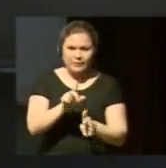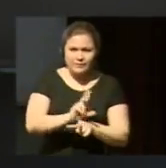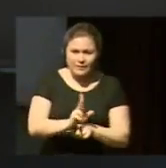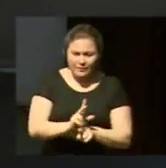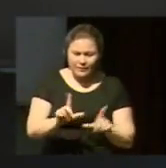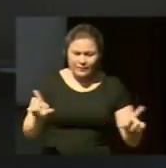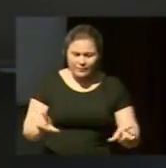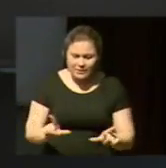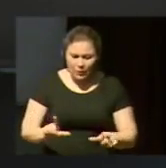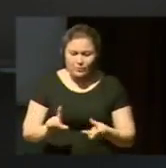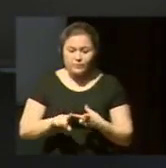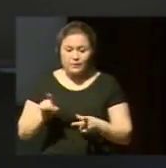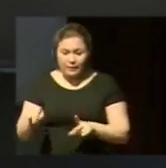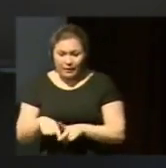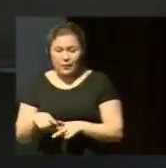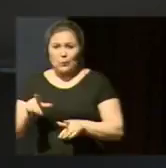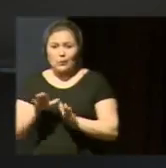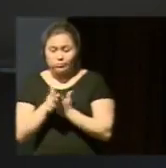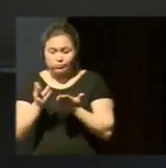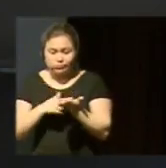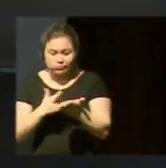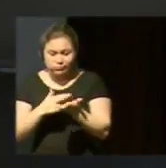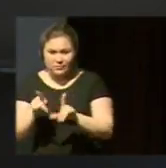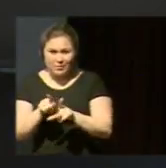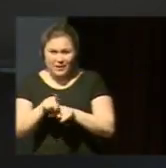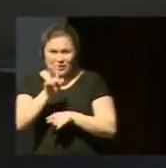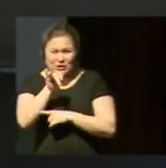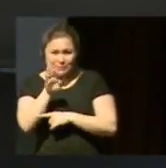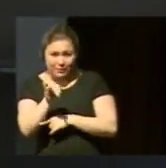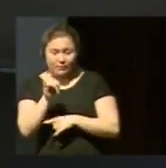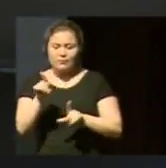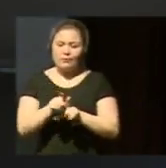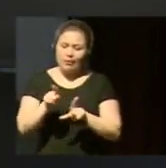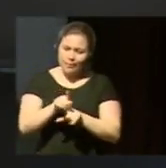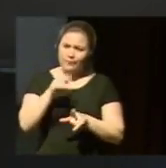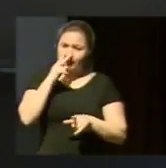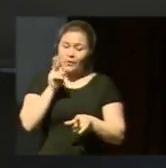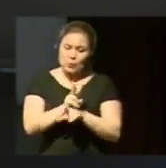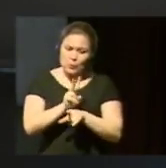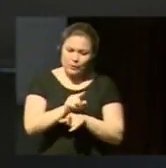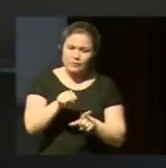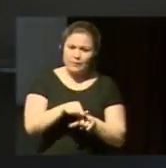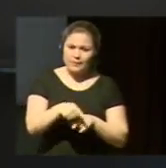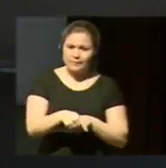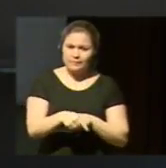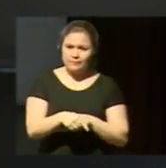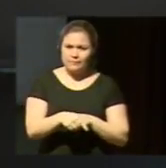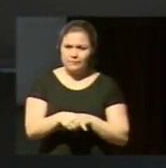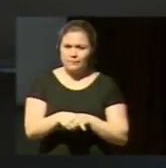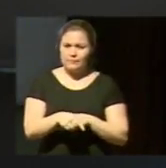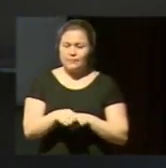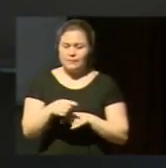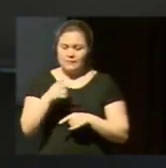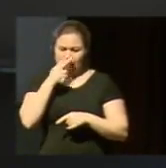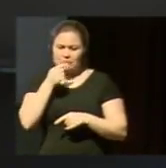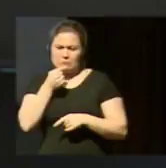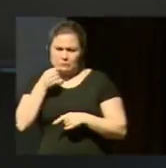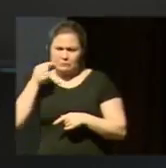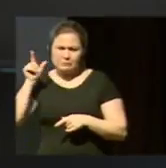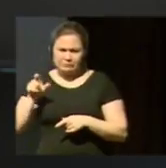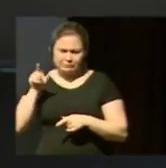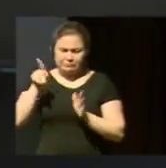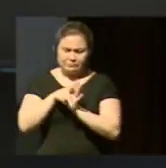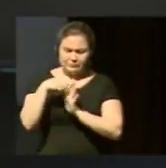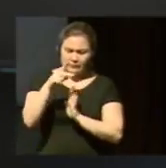os pedagogos também se defenderam contra. E então, Humberto Eco, acabo de saber, ele é